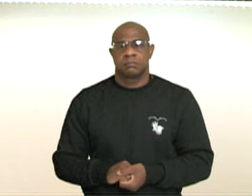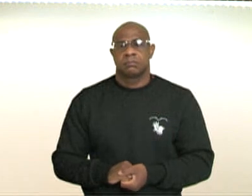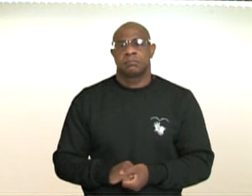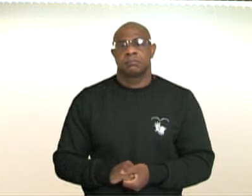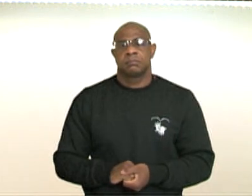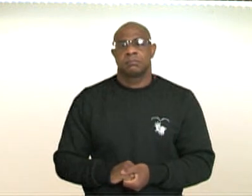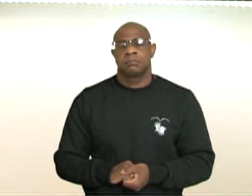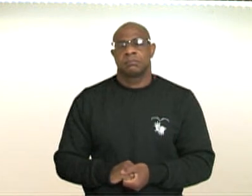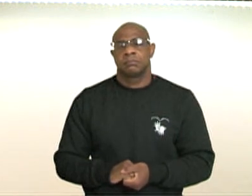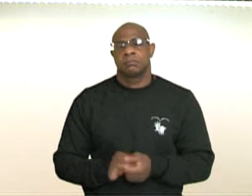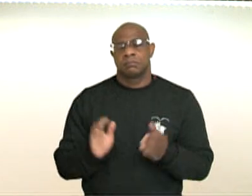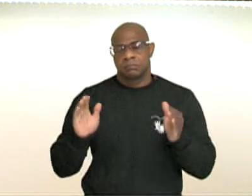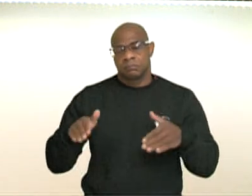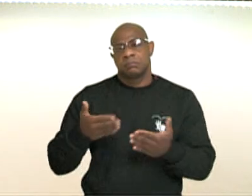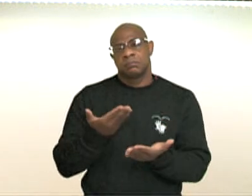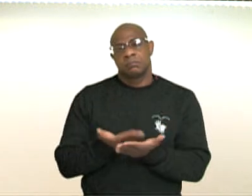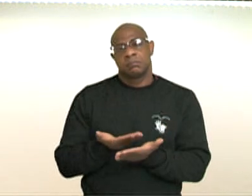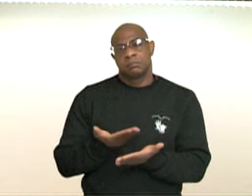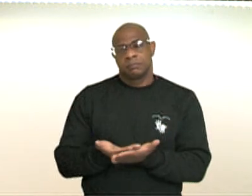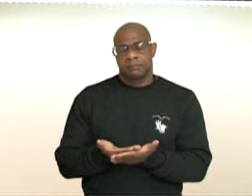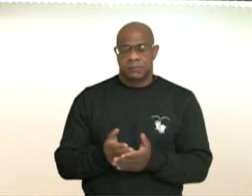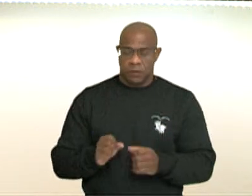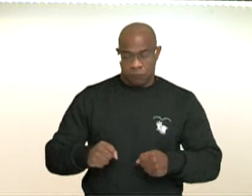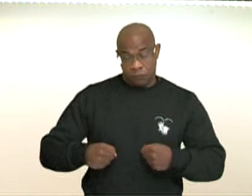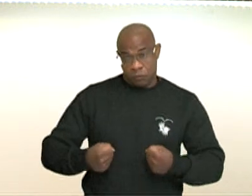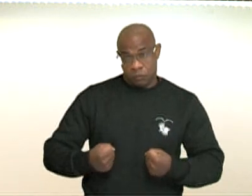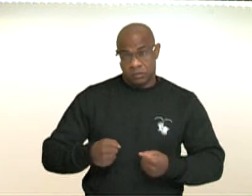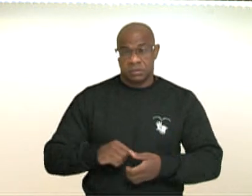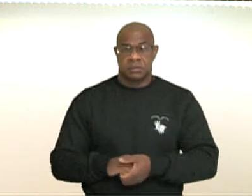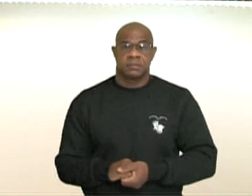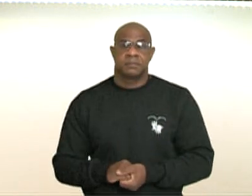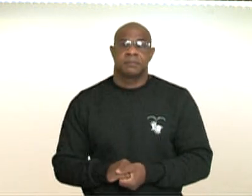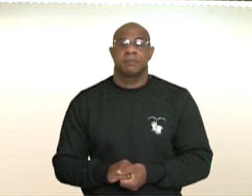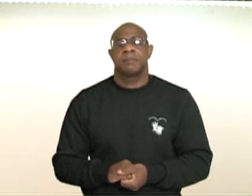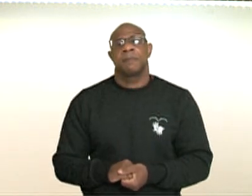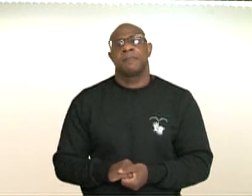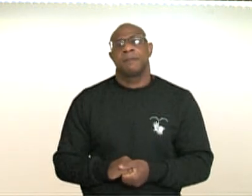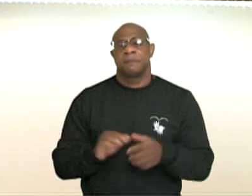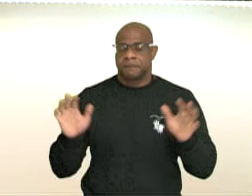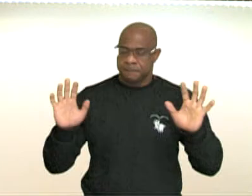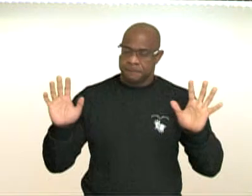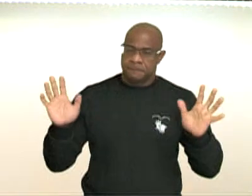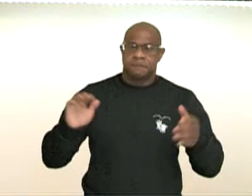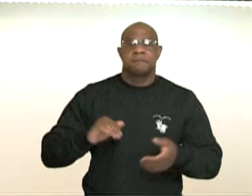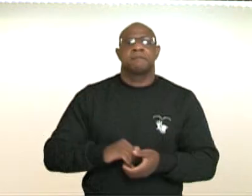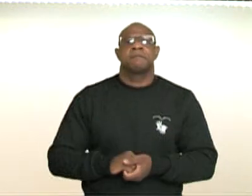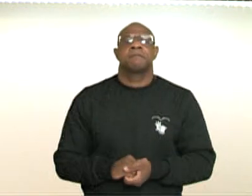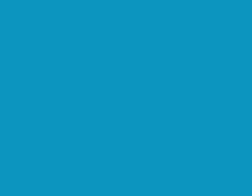Foco nos estudos, força, fé no coração. Até a próxima.